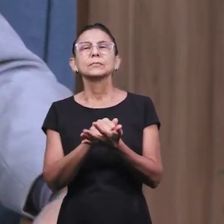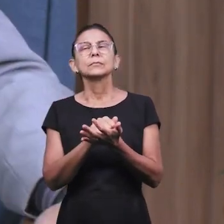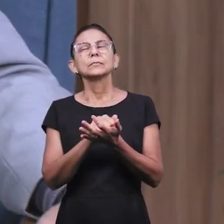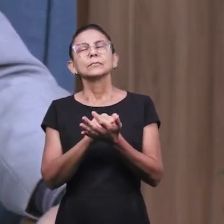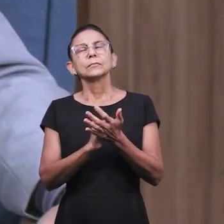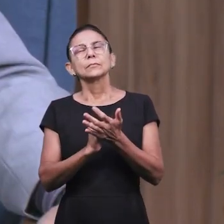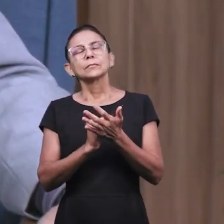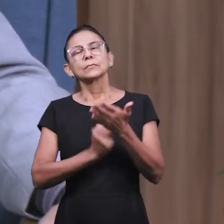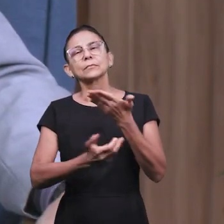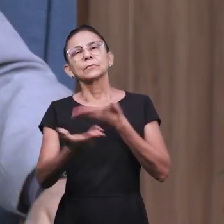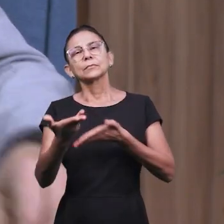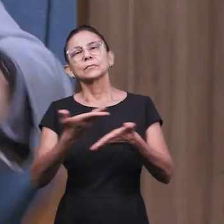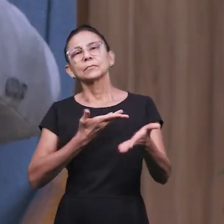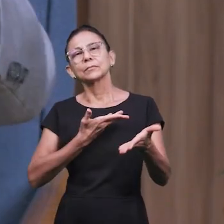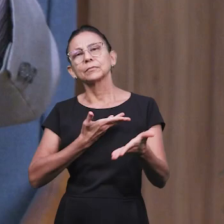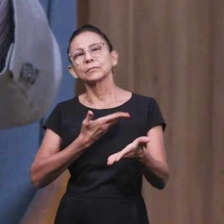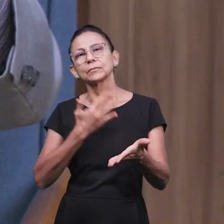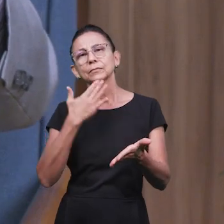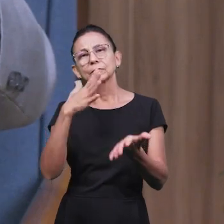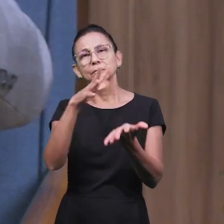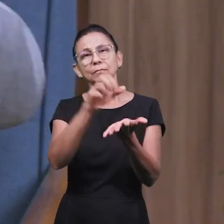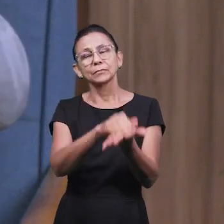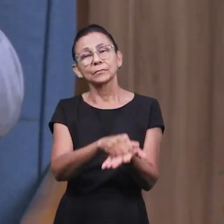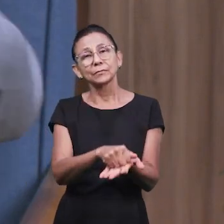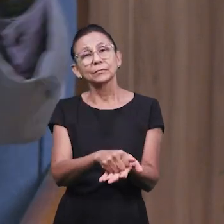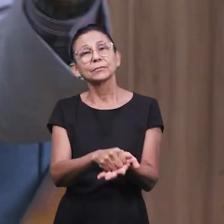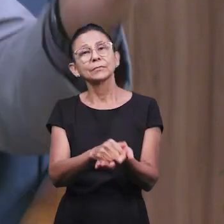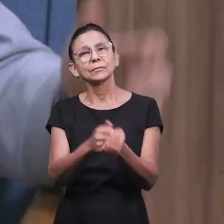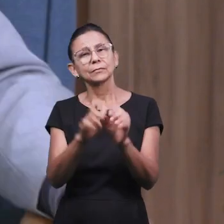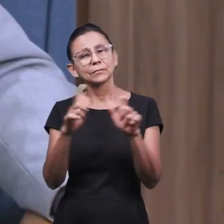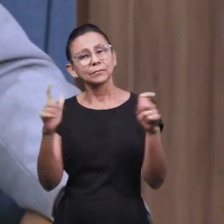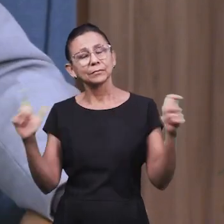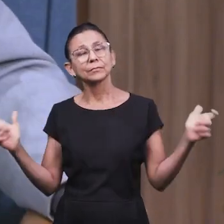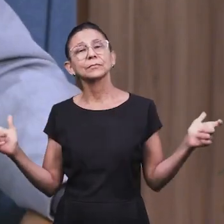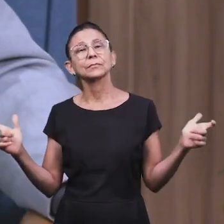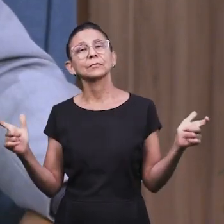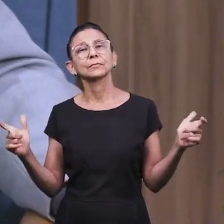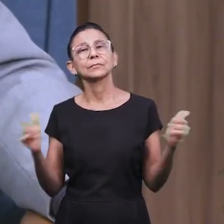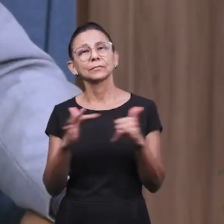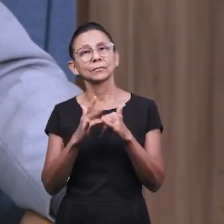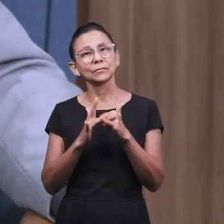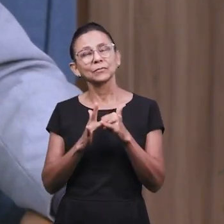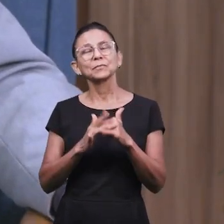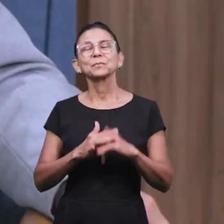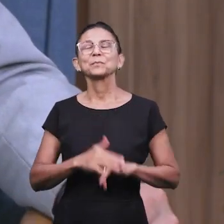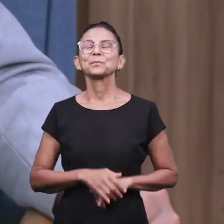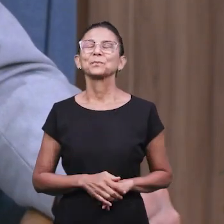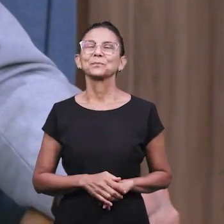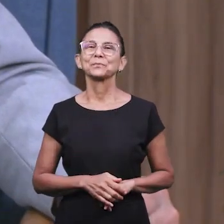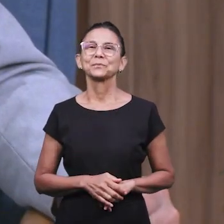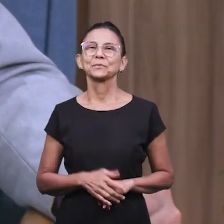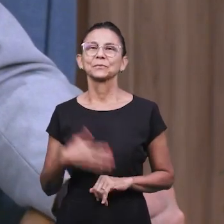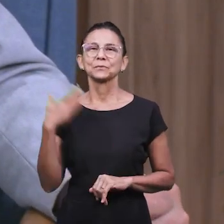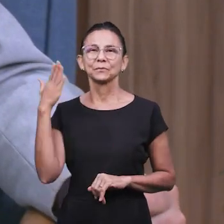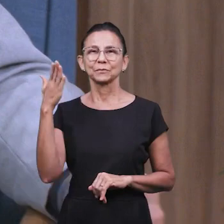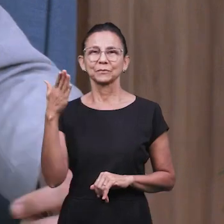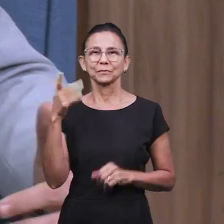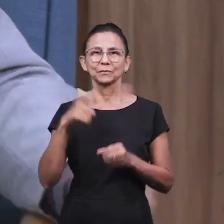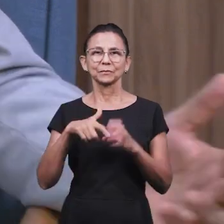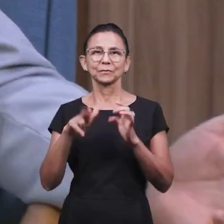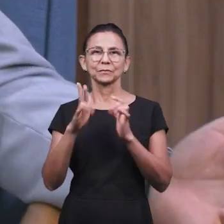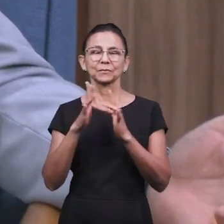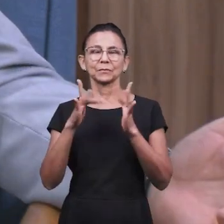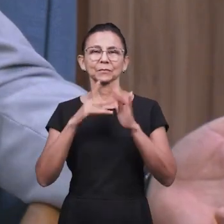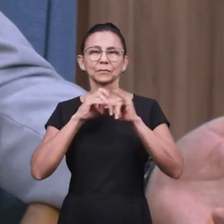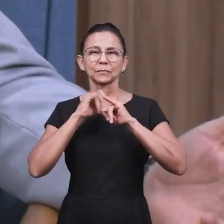esse conteúdo com outras pessoas, pede para se inscreverem. Vamos ampliar esse canal ao máximo possível, para que essa mensagem chegue à